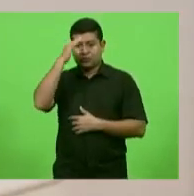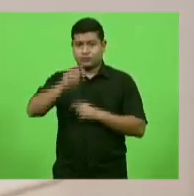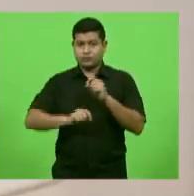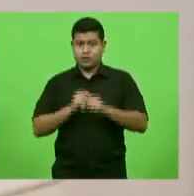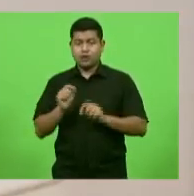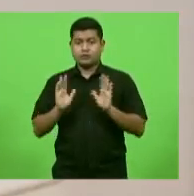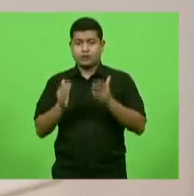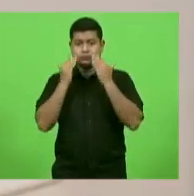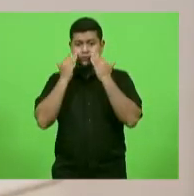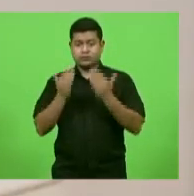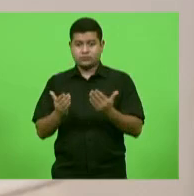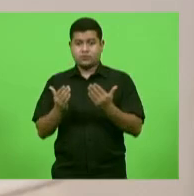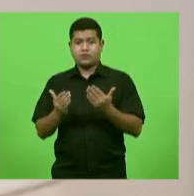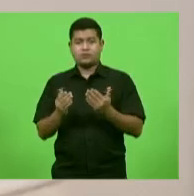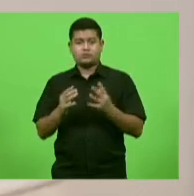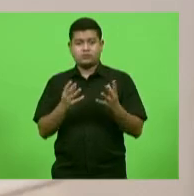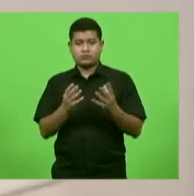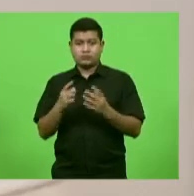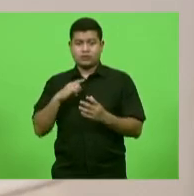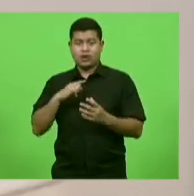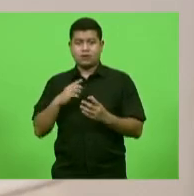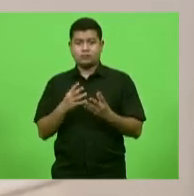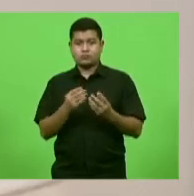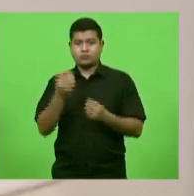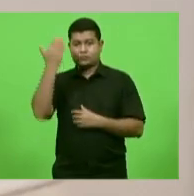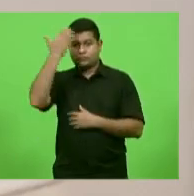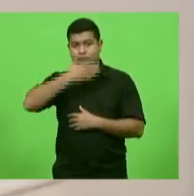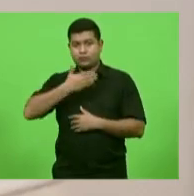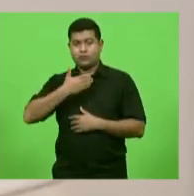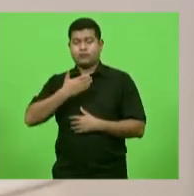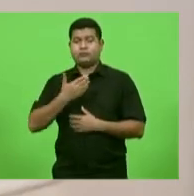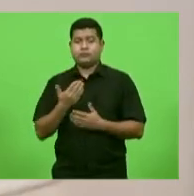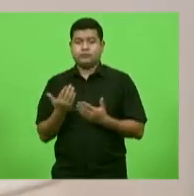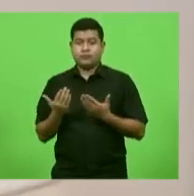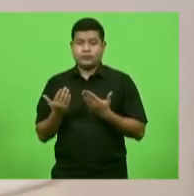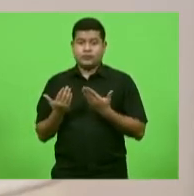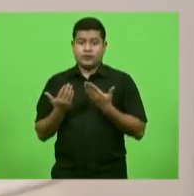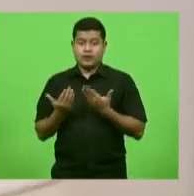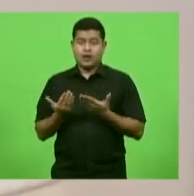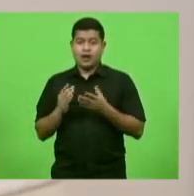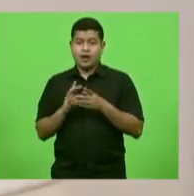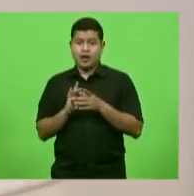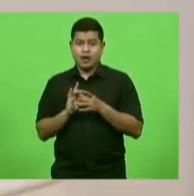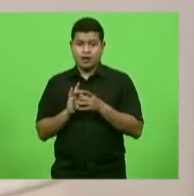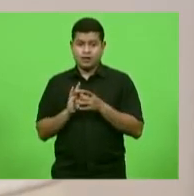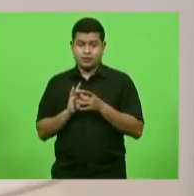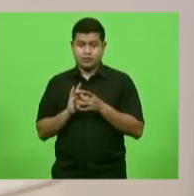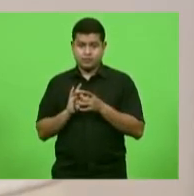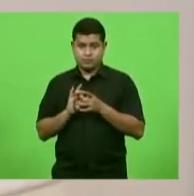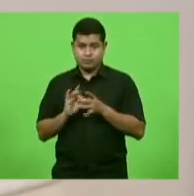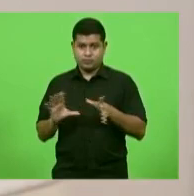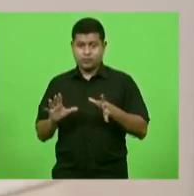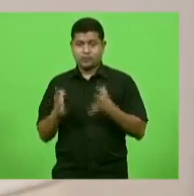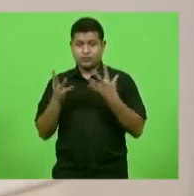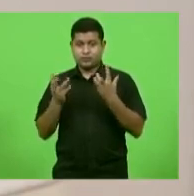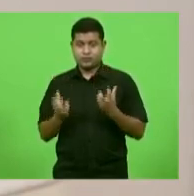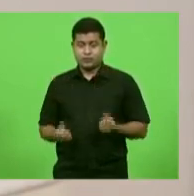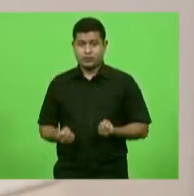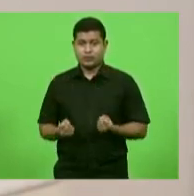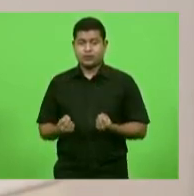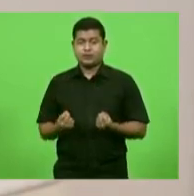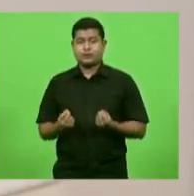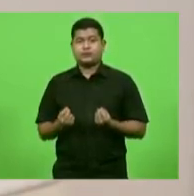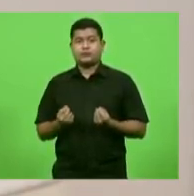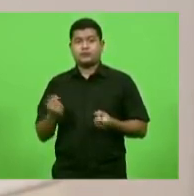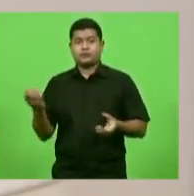existência de indícios suficientes de autoria e materialidade a autorizar o recebimento da representação.